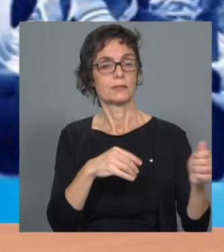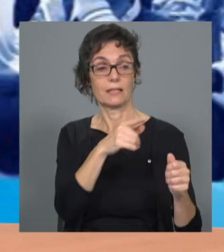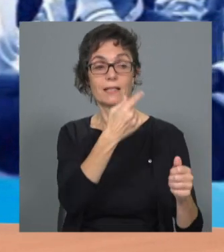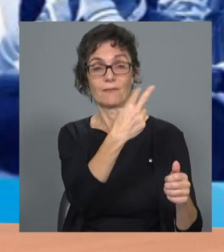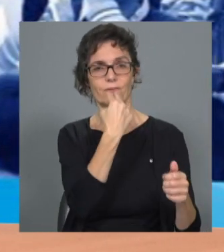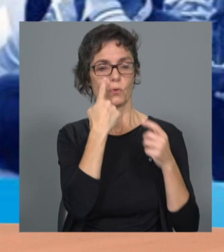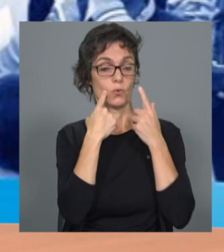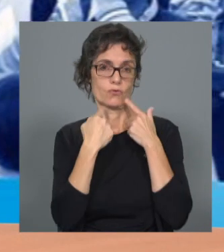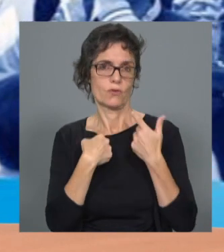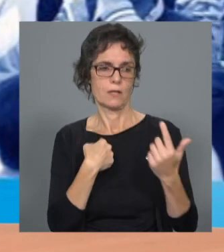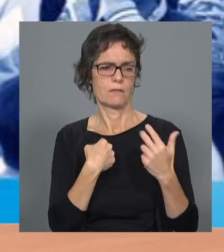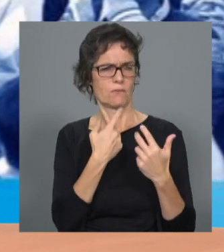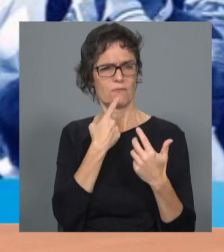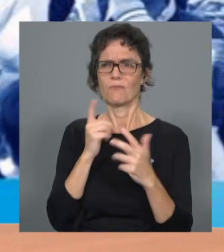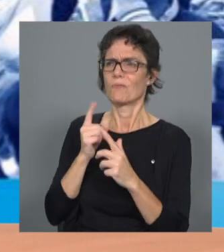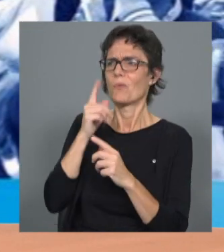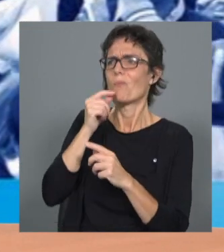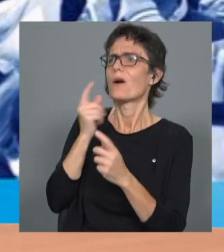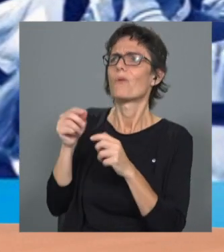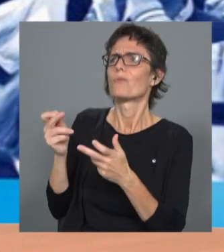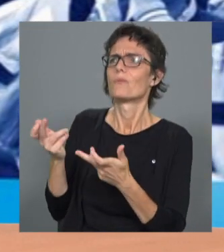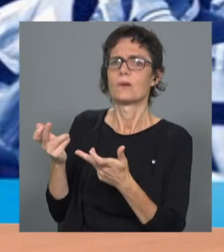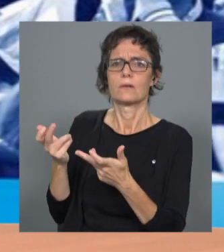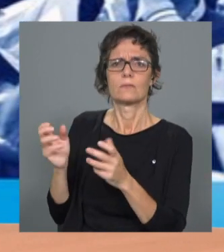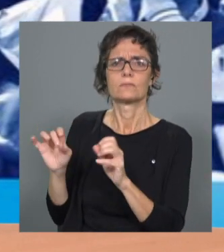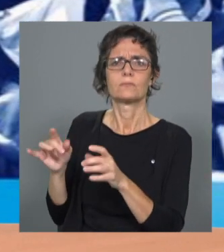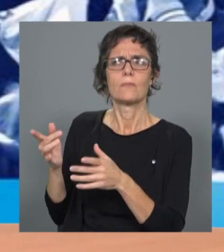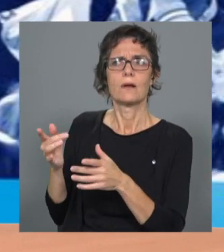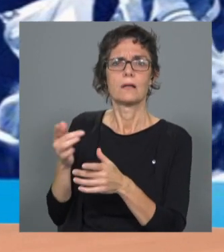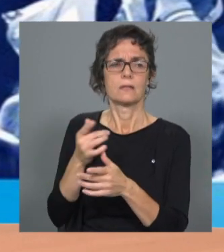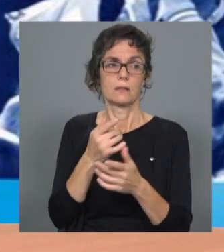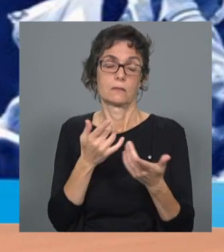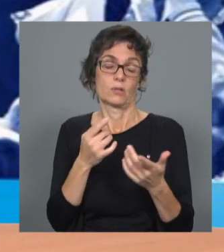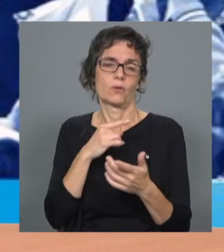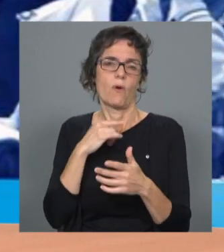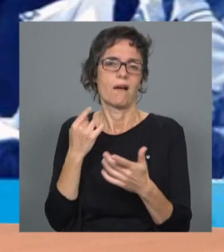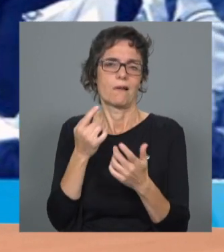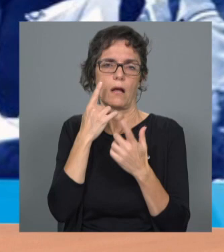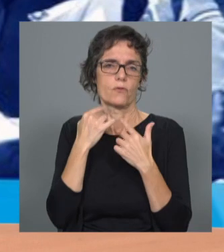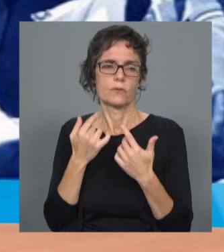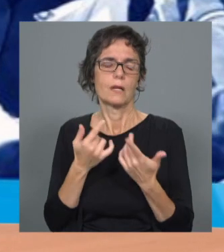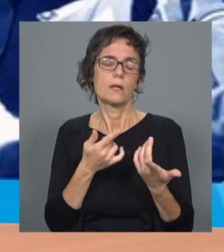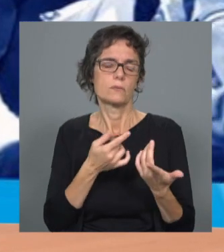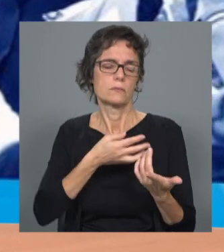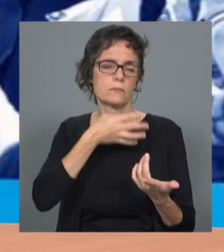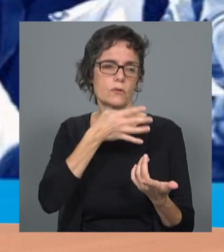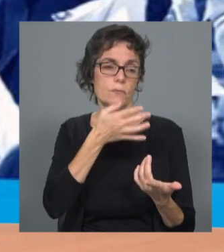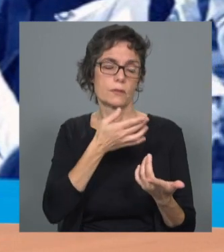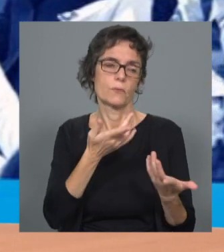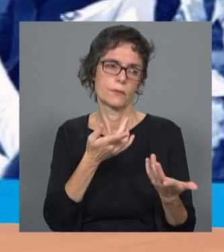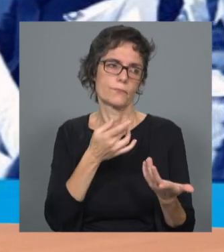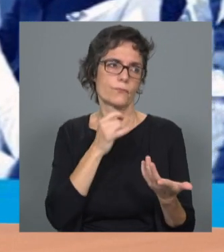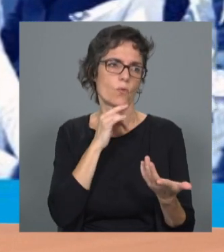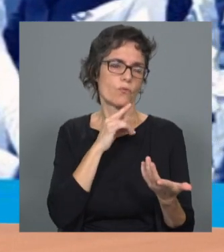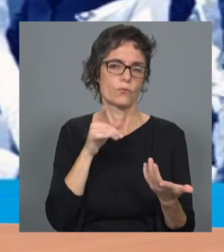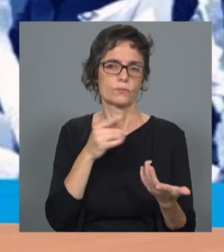ficou preocupado, como é óbvio. Pai, o que é que aconteceu? Raramente me veio chorar, e eu disse logo, olha, o avô